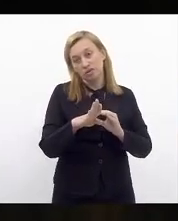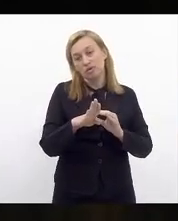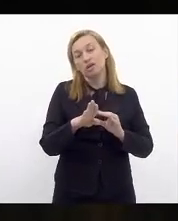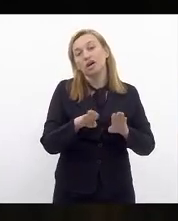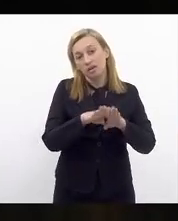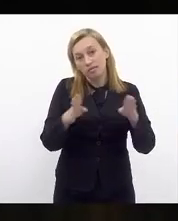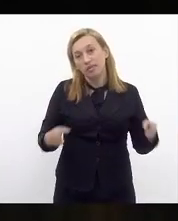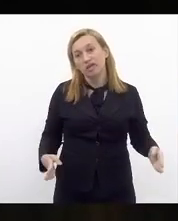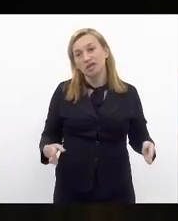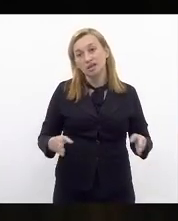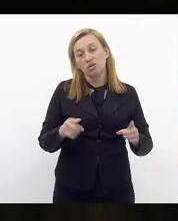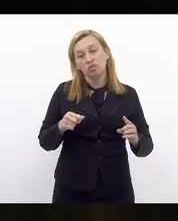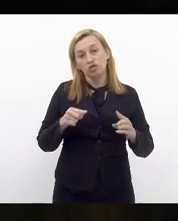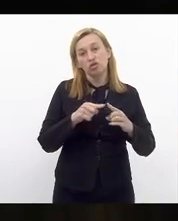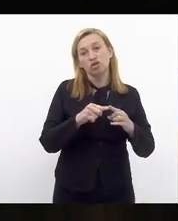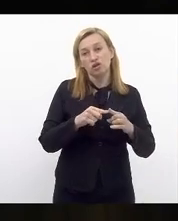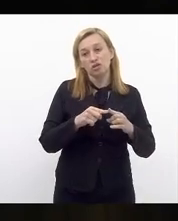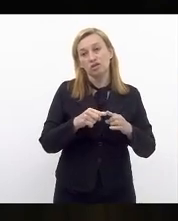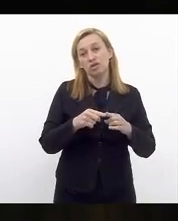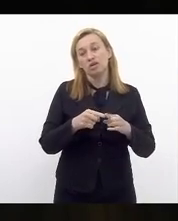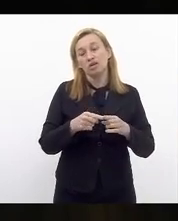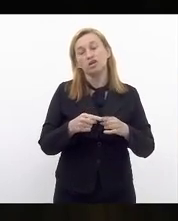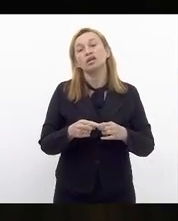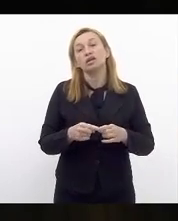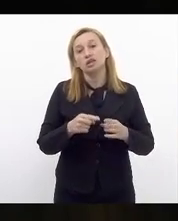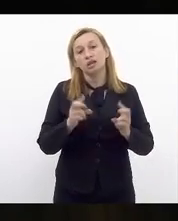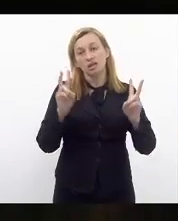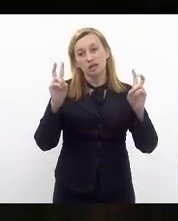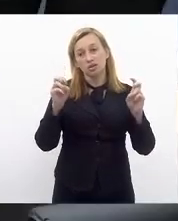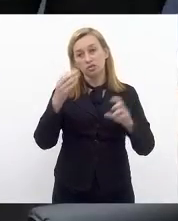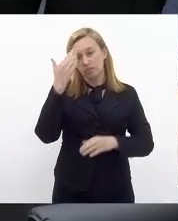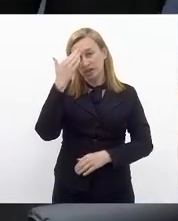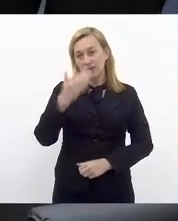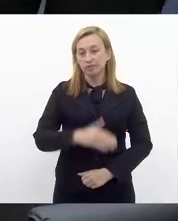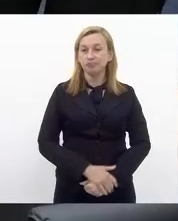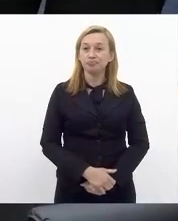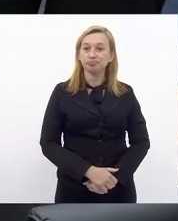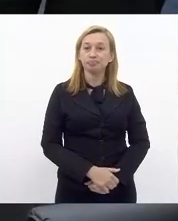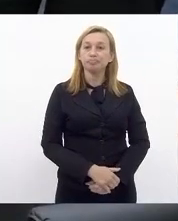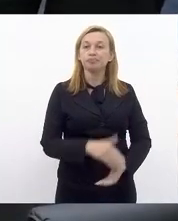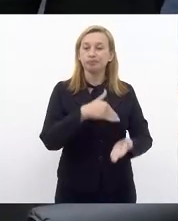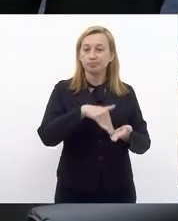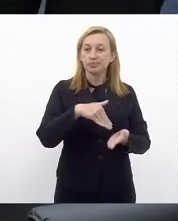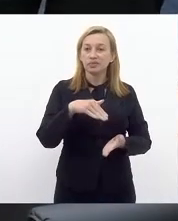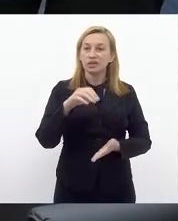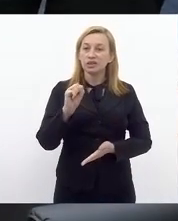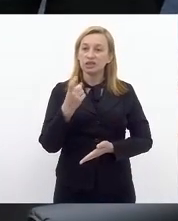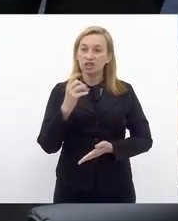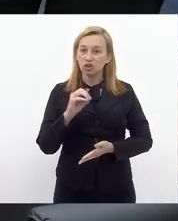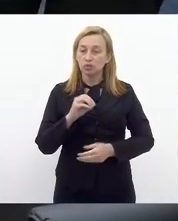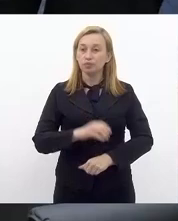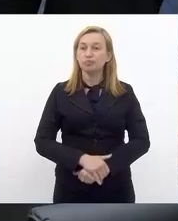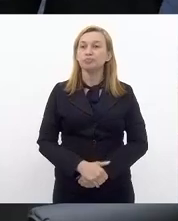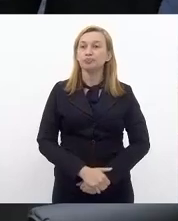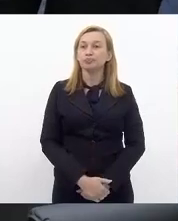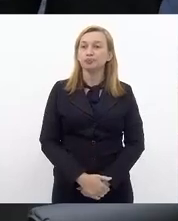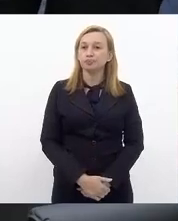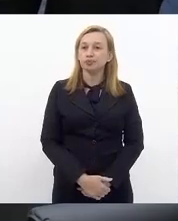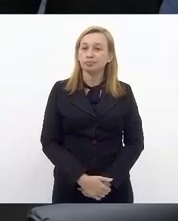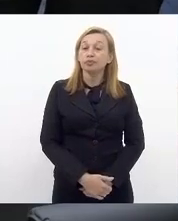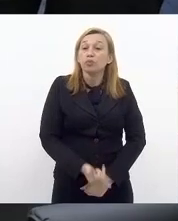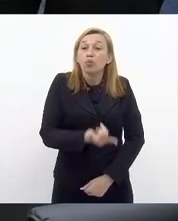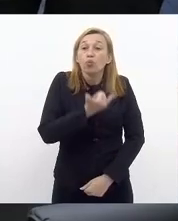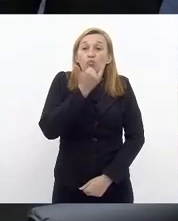questionamentos a mesa tentando seu objetivo e pontual nesse nesse ponto obrigado porque eu quero ser euro Oi